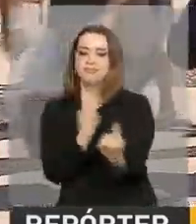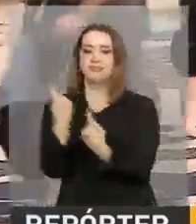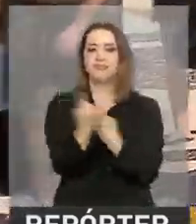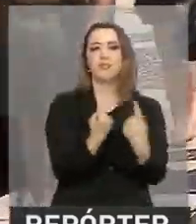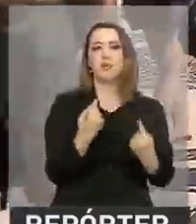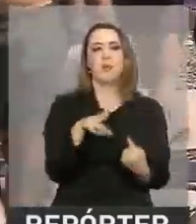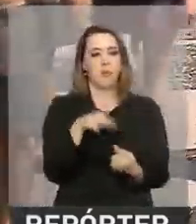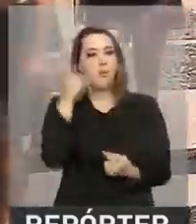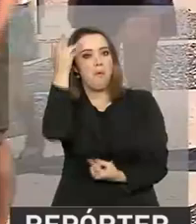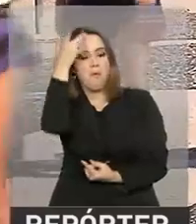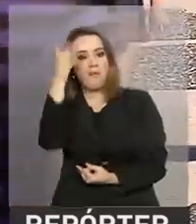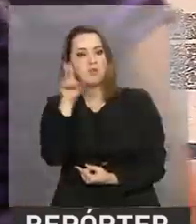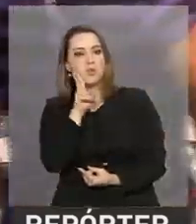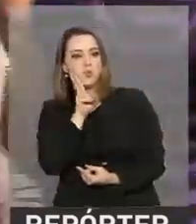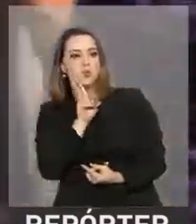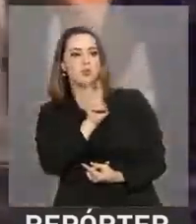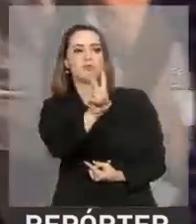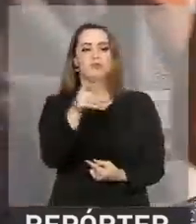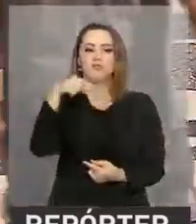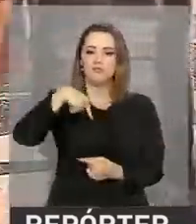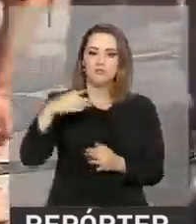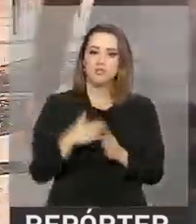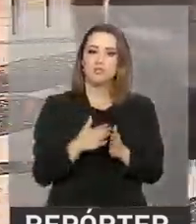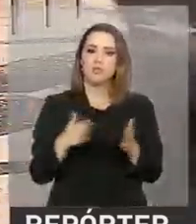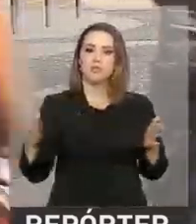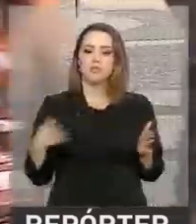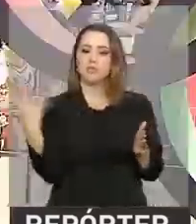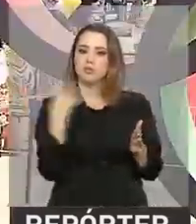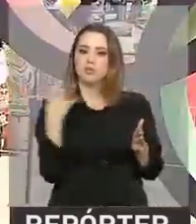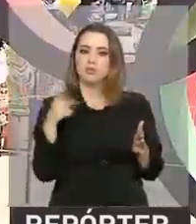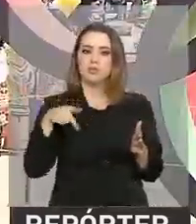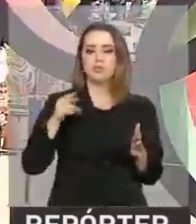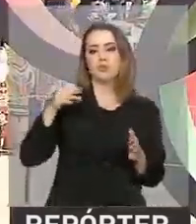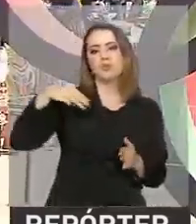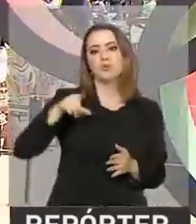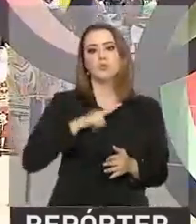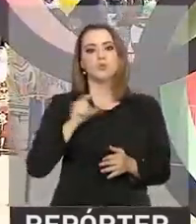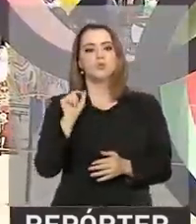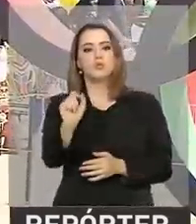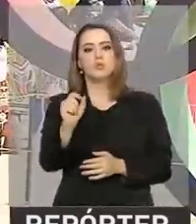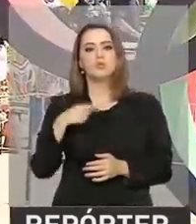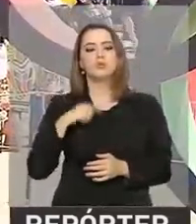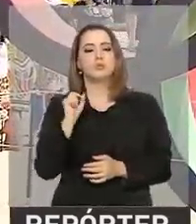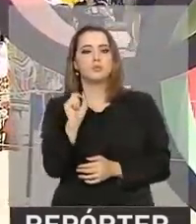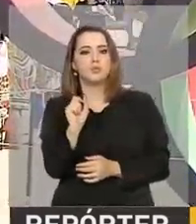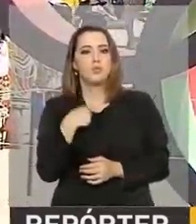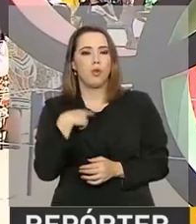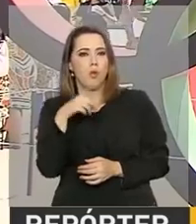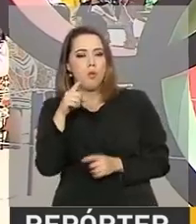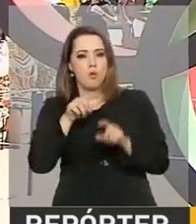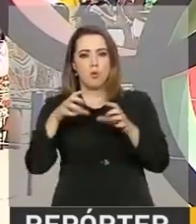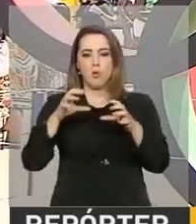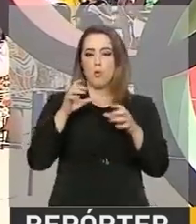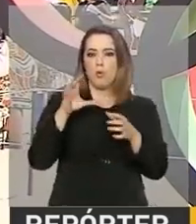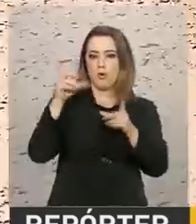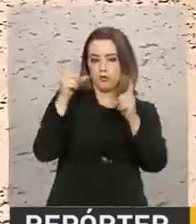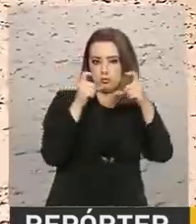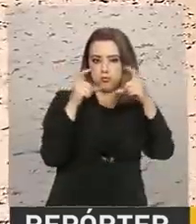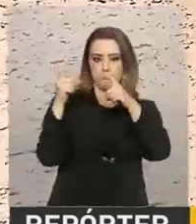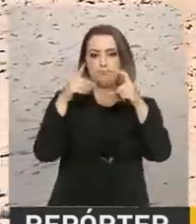facilidade nesses 4 km de calçadão é turista a parada para garantir uma foto Nos Arcos Olímpicos é